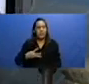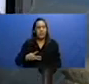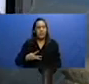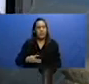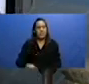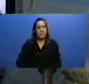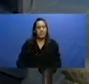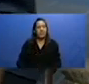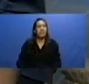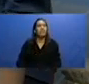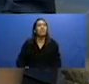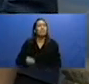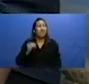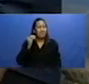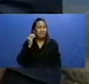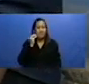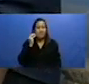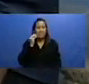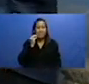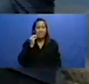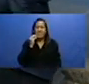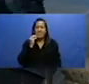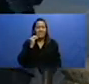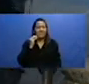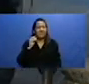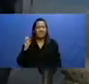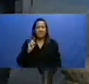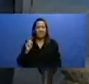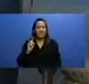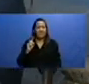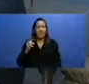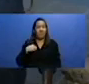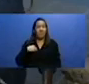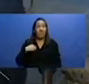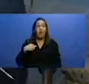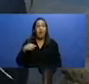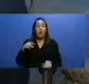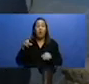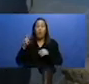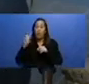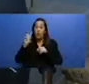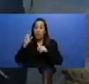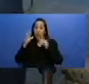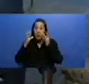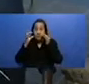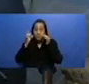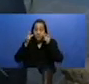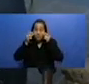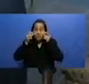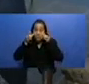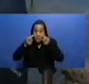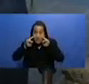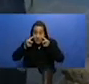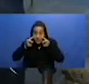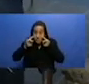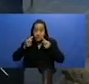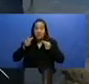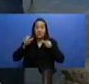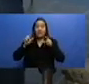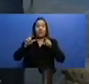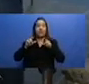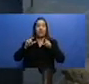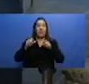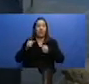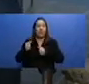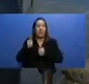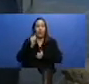É improvável que eu vá assistir ao jogo do meu time favorito. Depende da pessoa, depende da situação. Para você